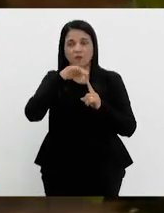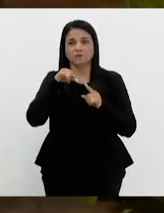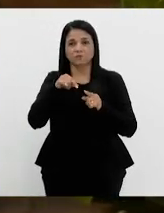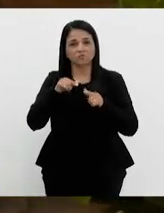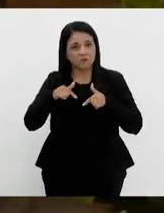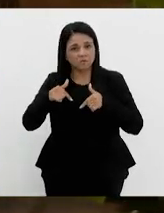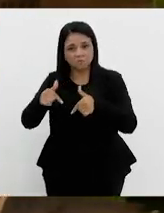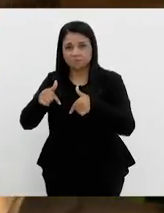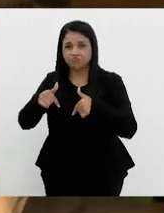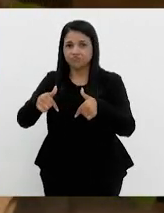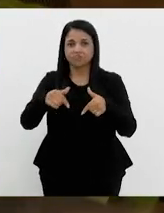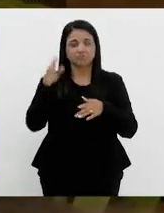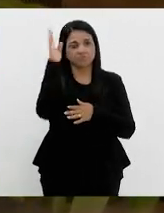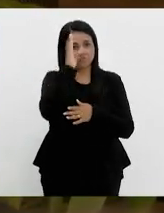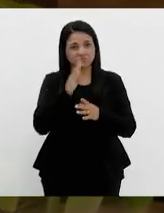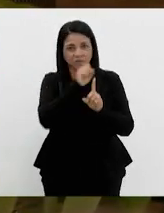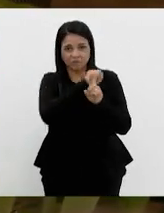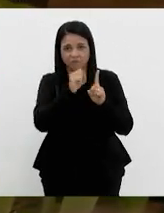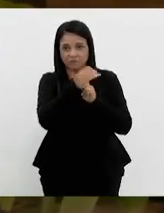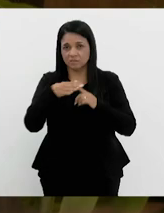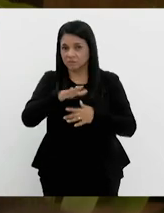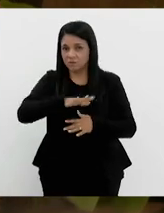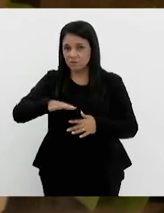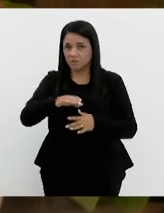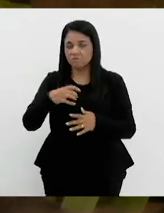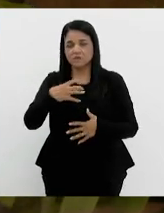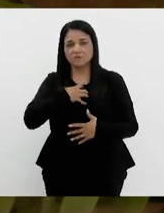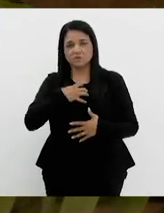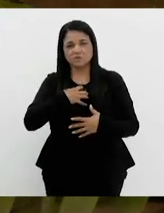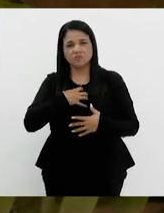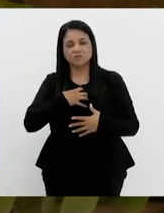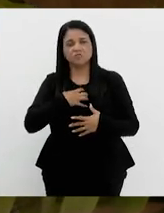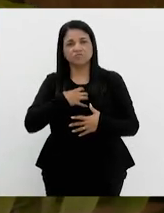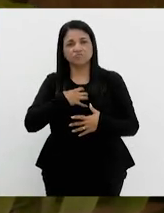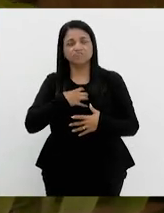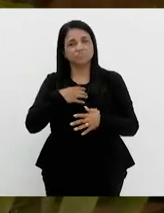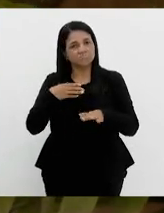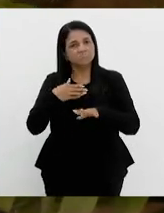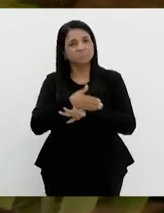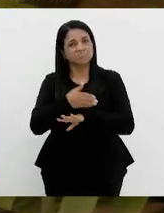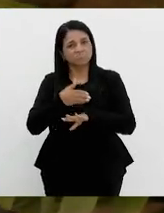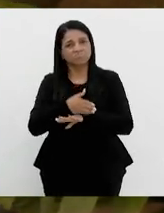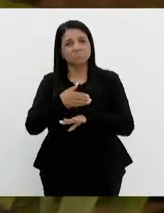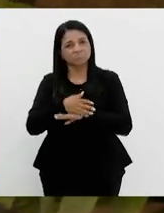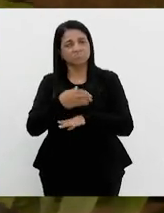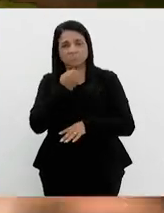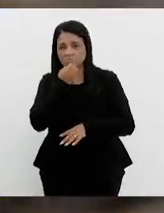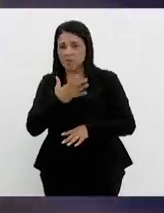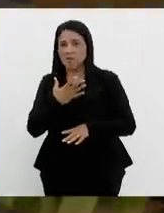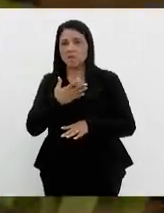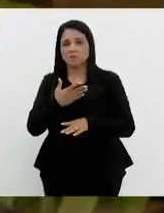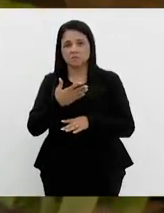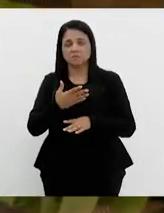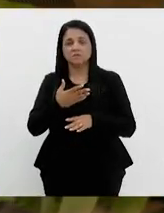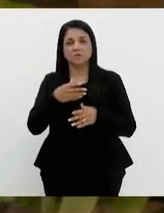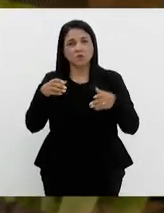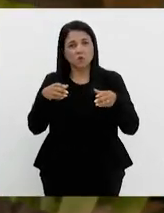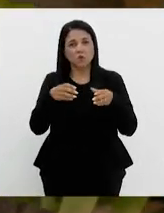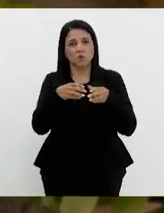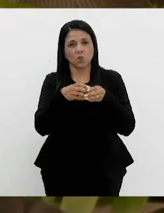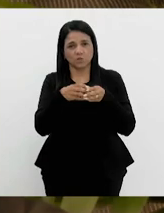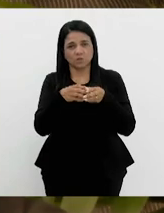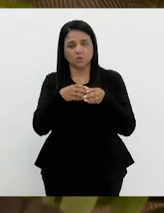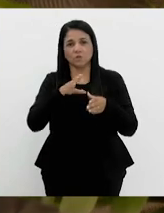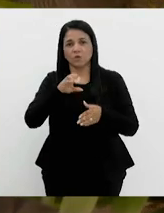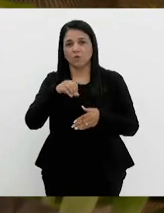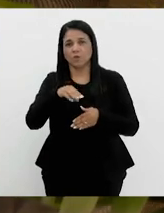no âmbito social nos sentimos muito confortáveis em participar através deste comitê nos grupos de